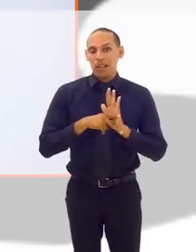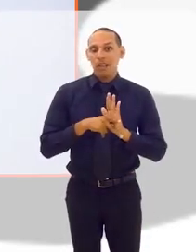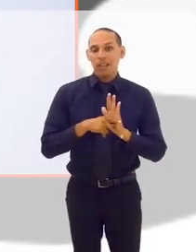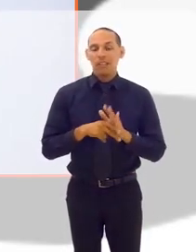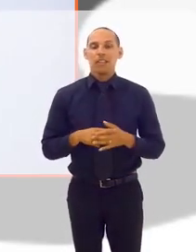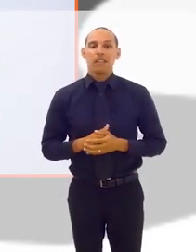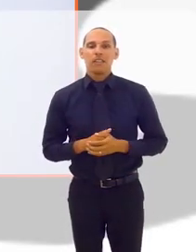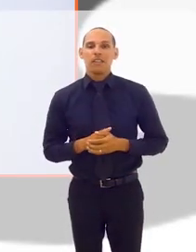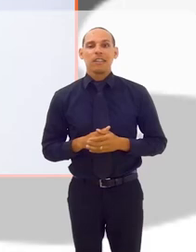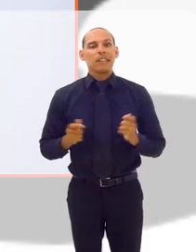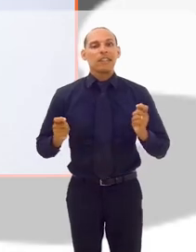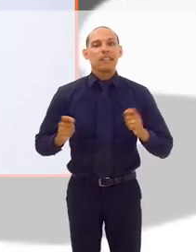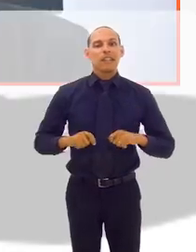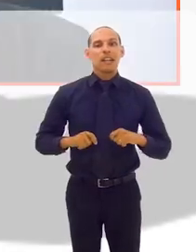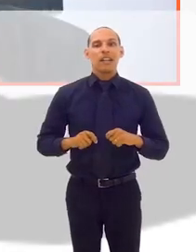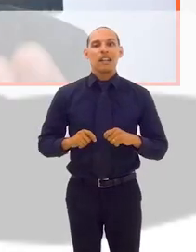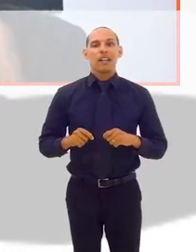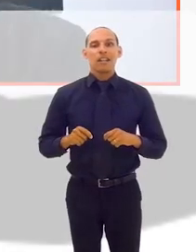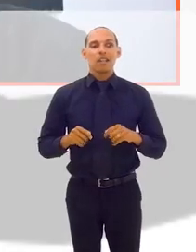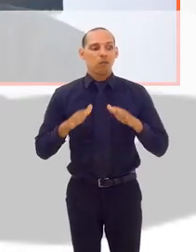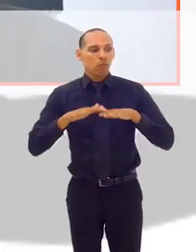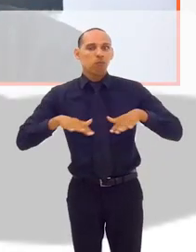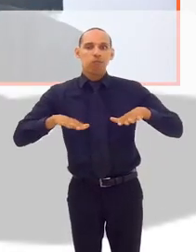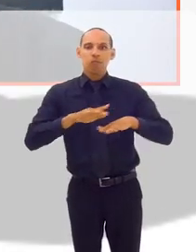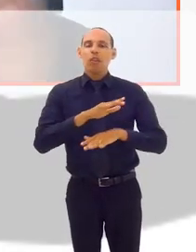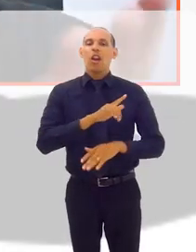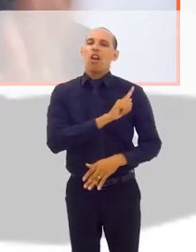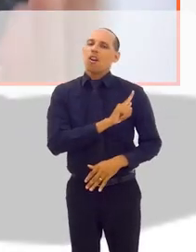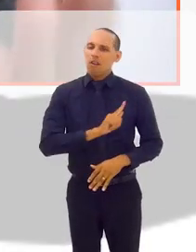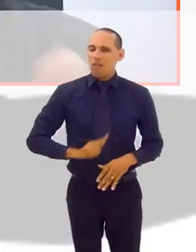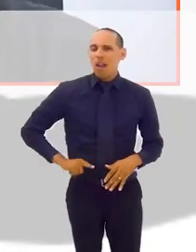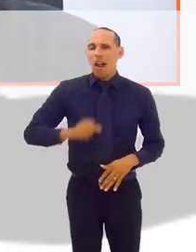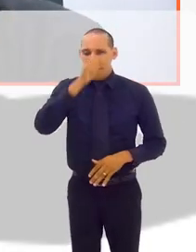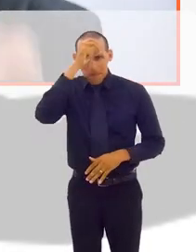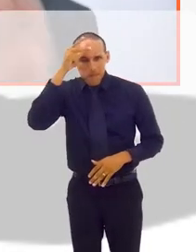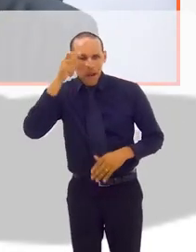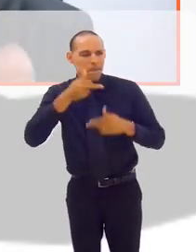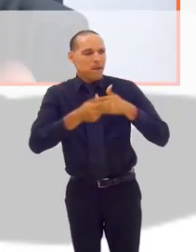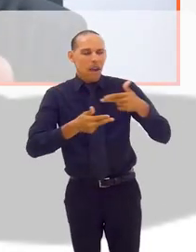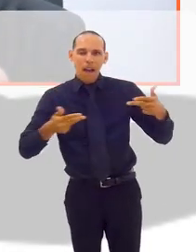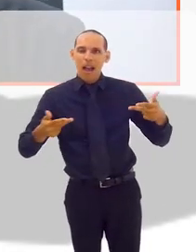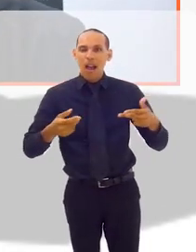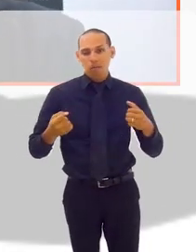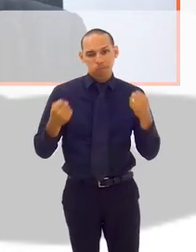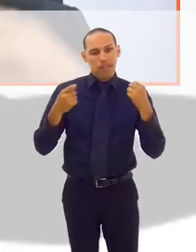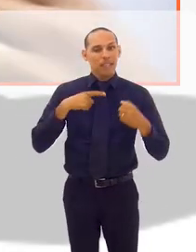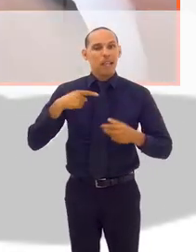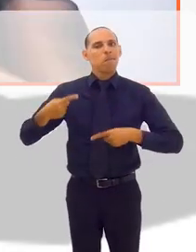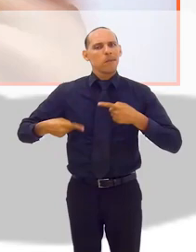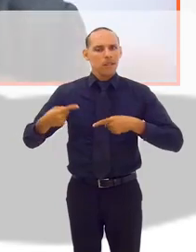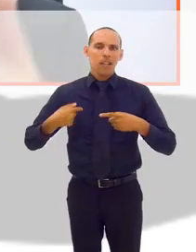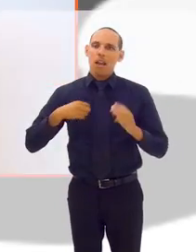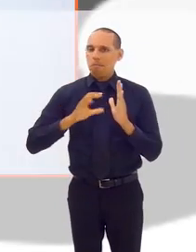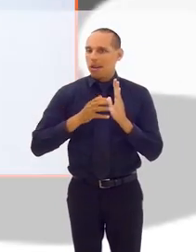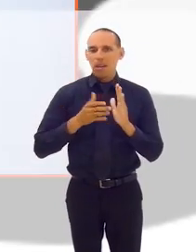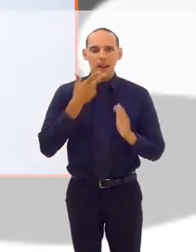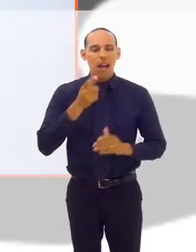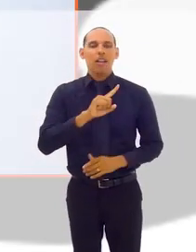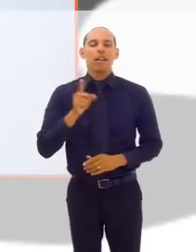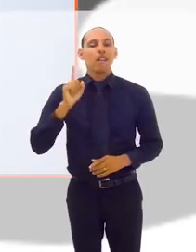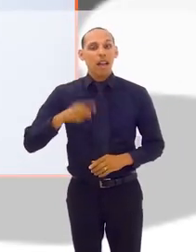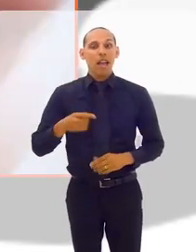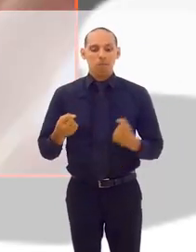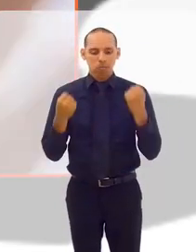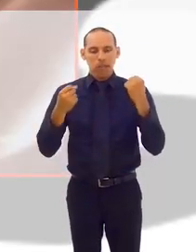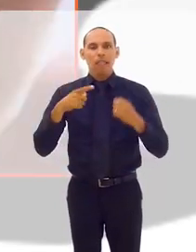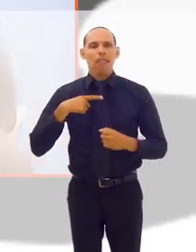projeto, ele vai permitir com que os senhores governantes, os que querem ter e têm o poder, porque aqui eu não tô falando de partido, eu tô falando